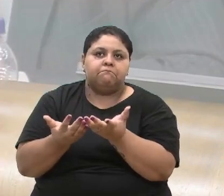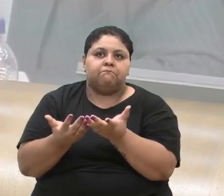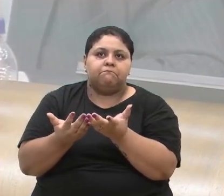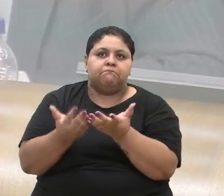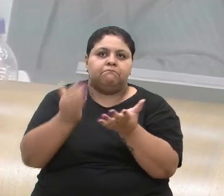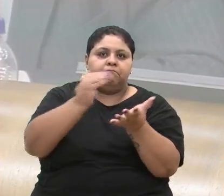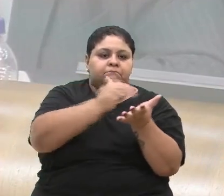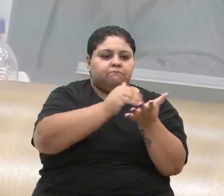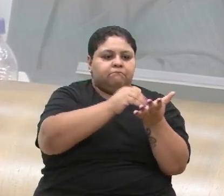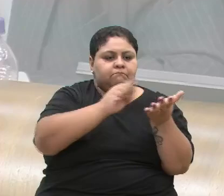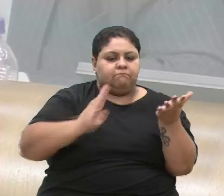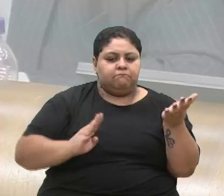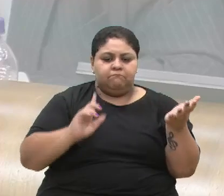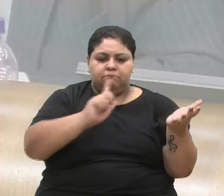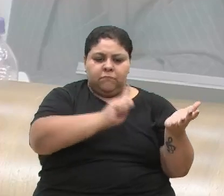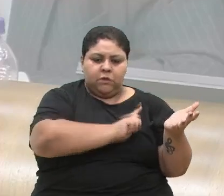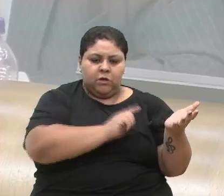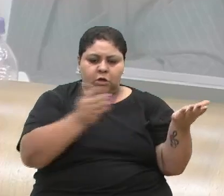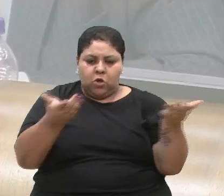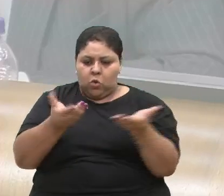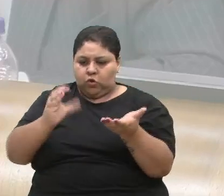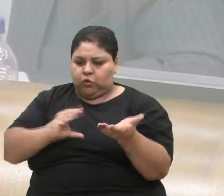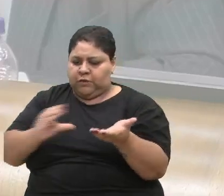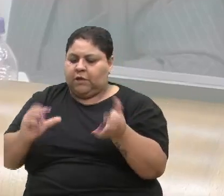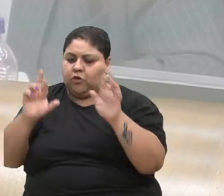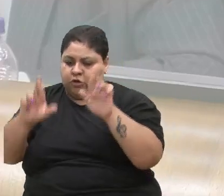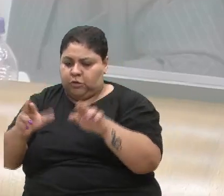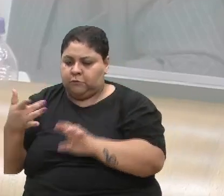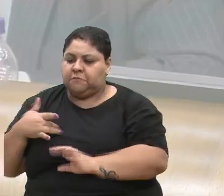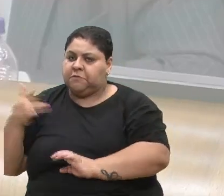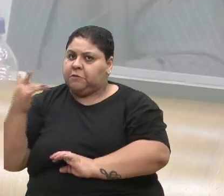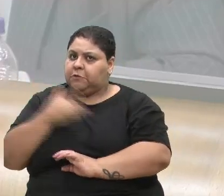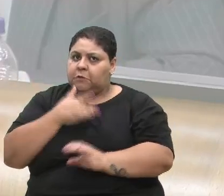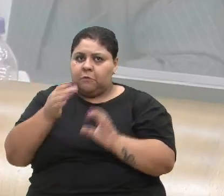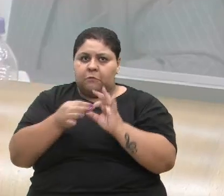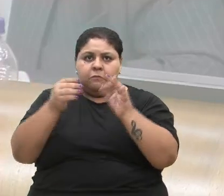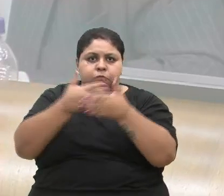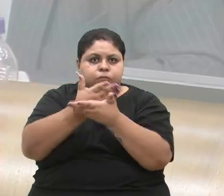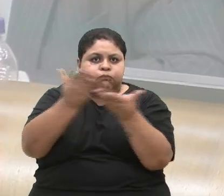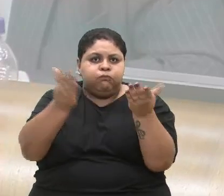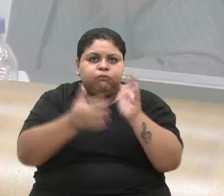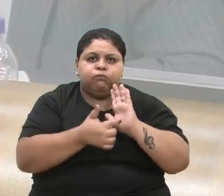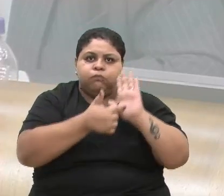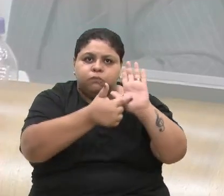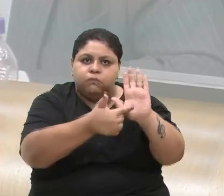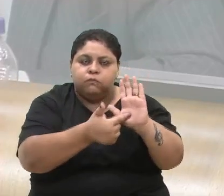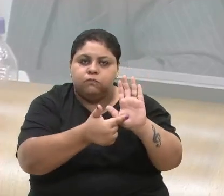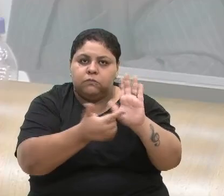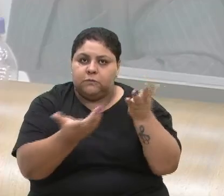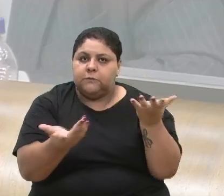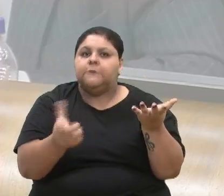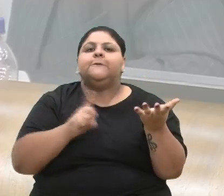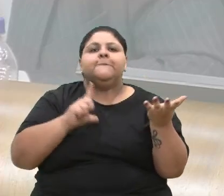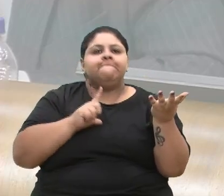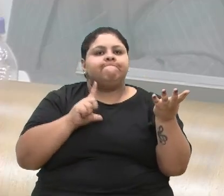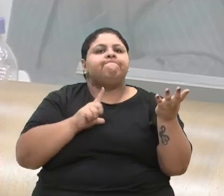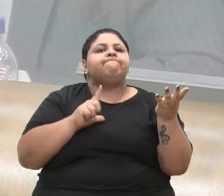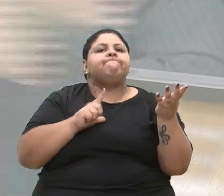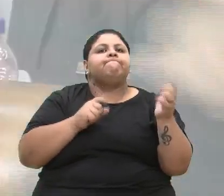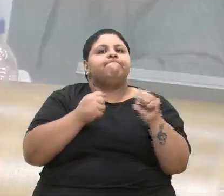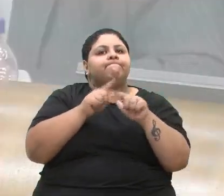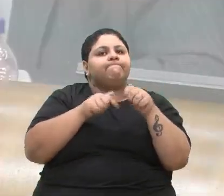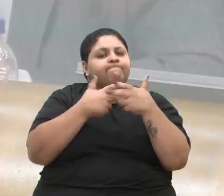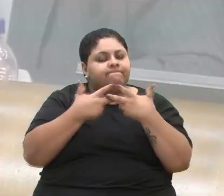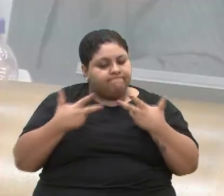de Bento, à época, Tatiane Fiore, hoje coordenadora regional de saúde, está aí à disposição para apresentar. Né? Então, tem coisas que deram certo e todas